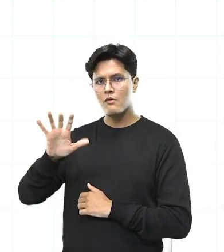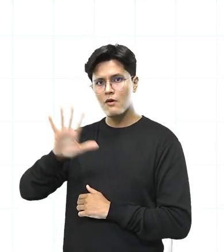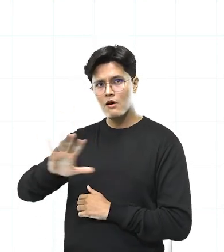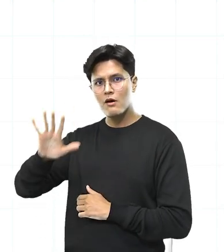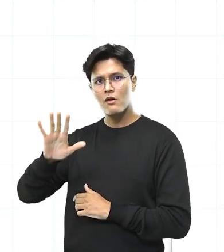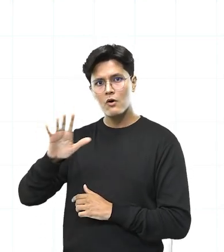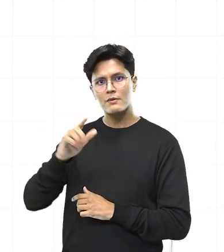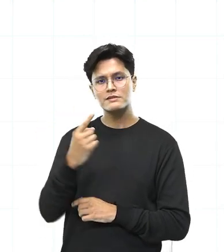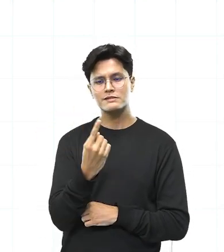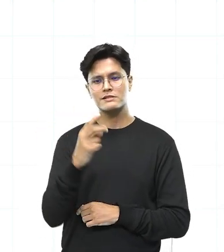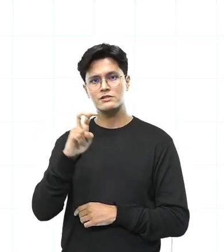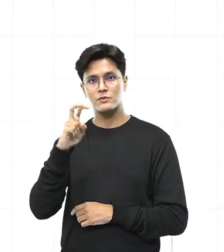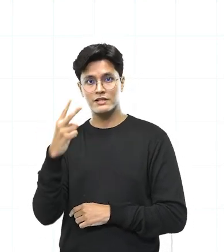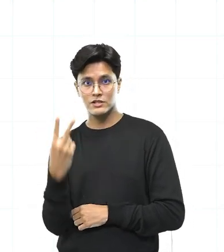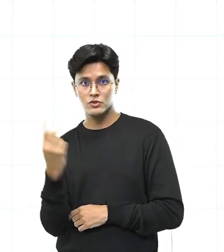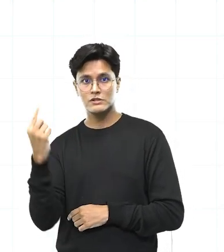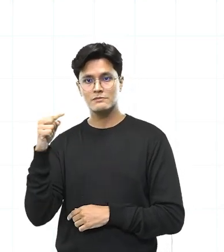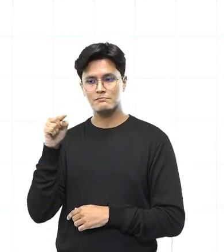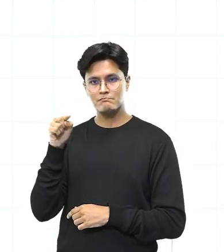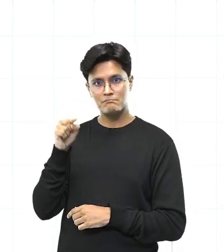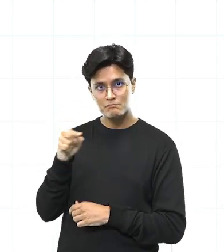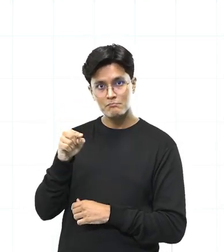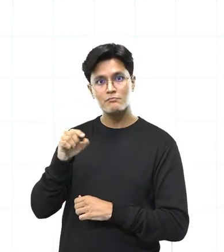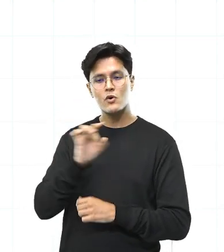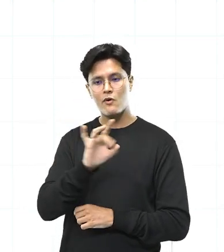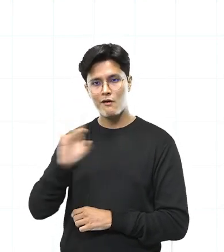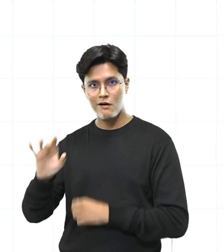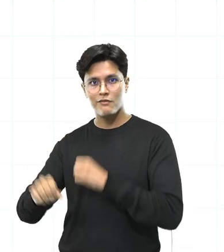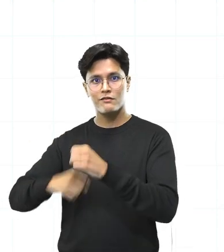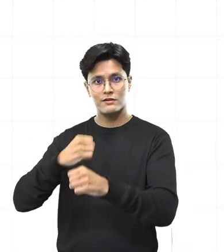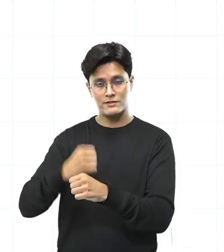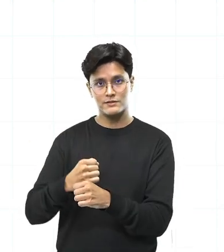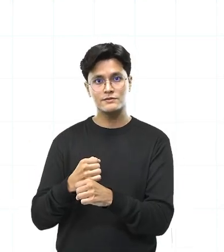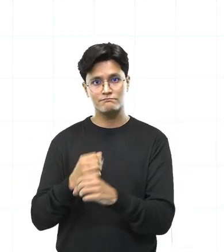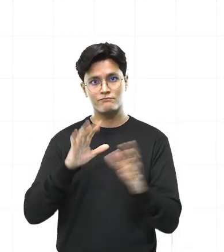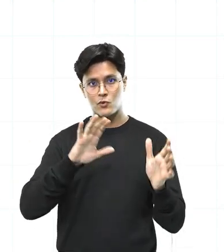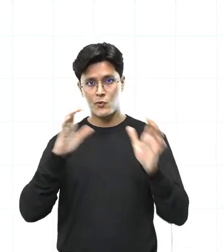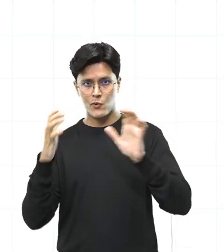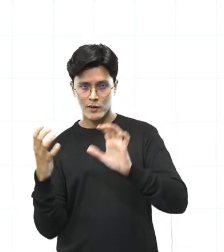final do século. Um clima extremo pode matar até